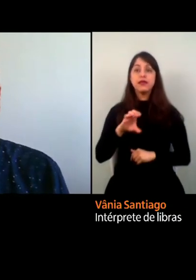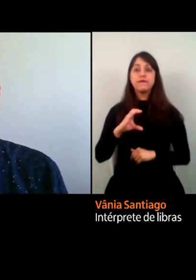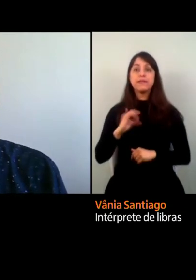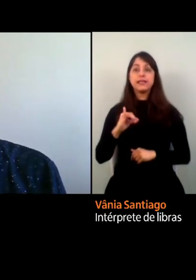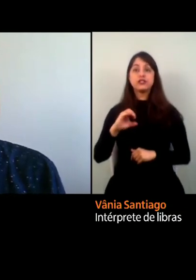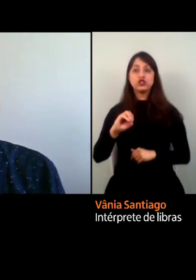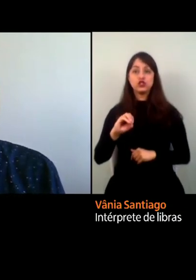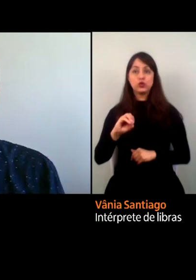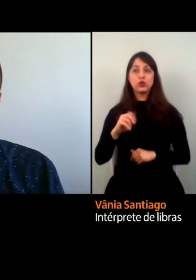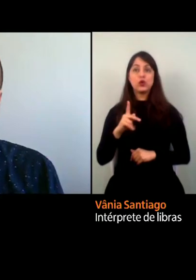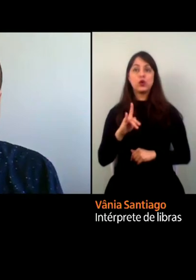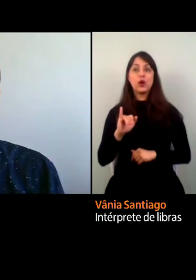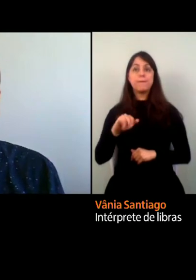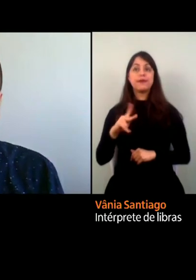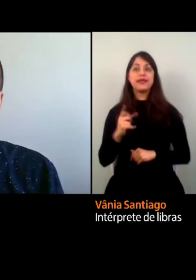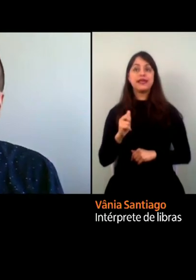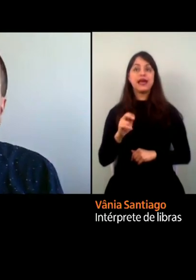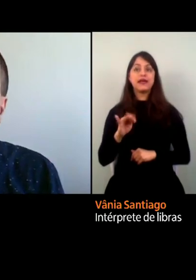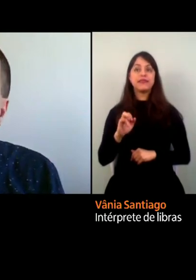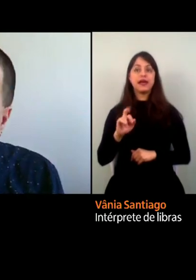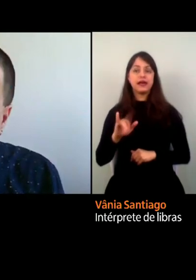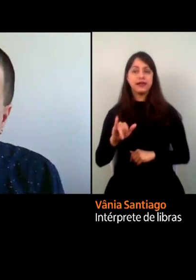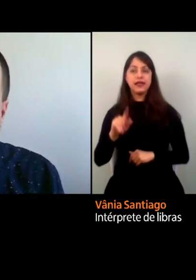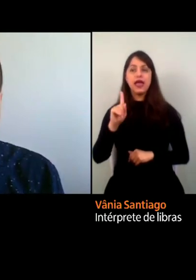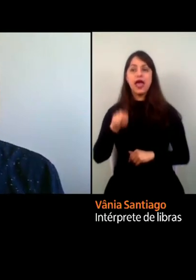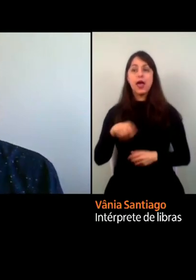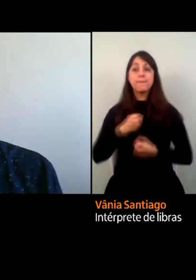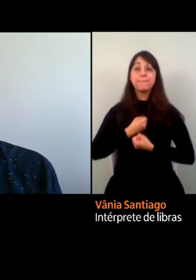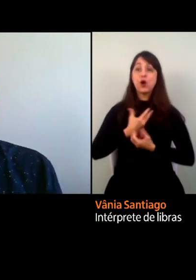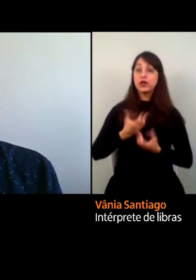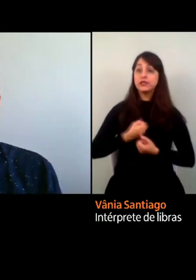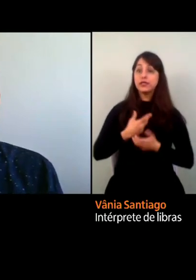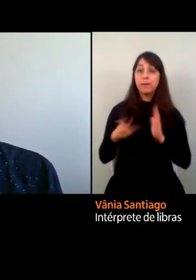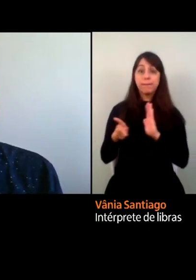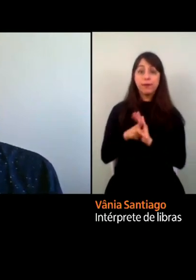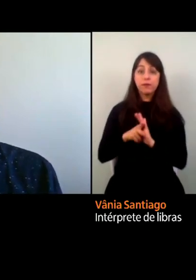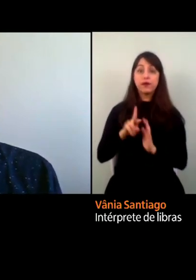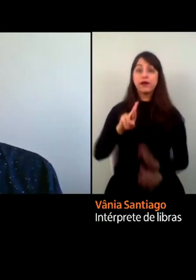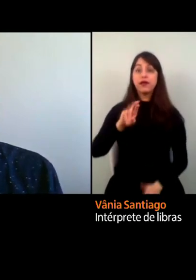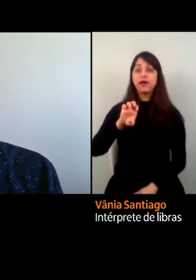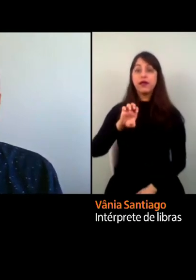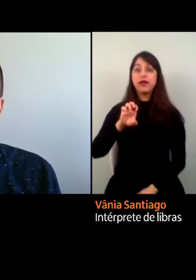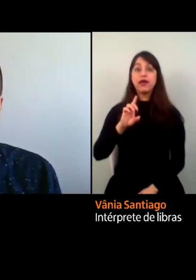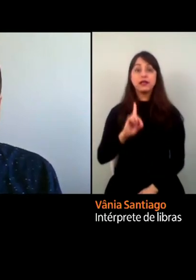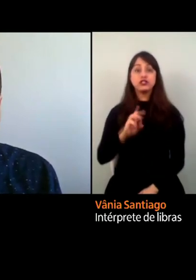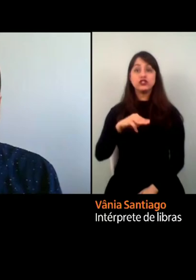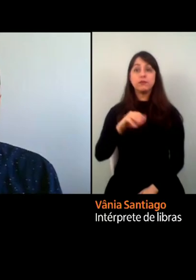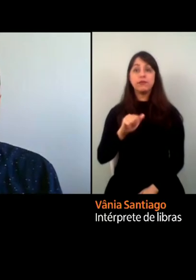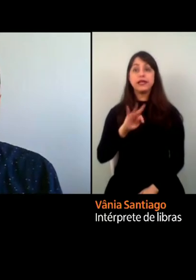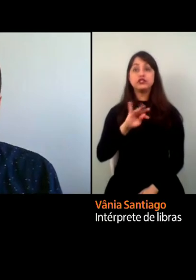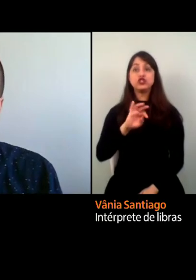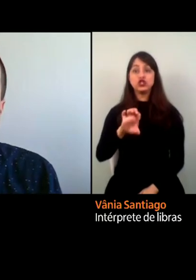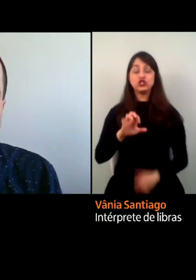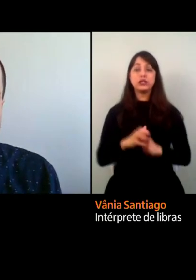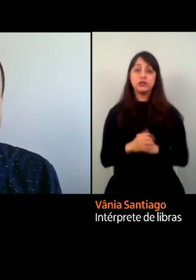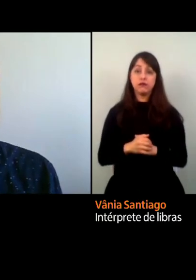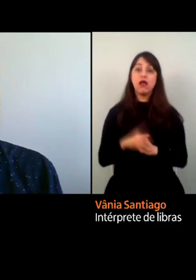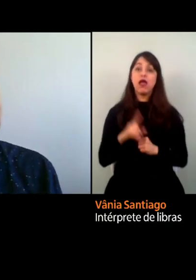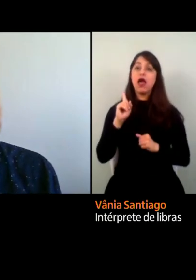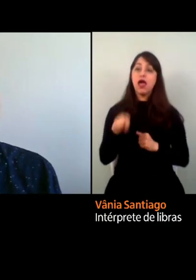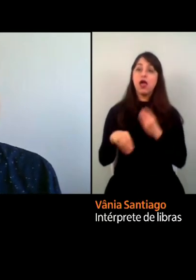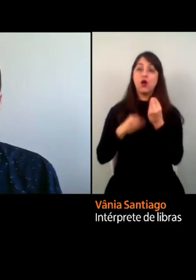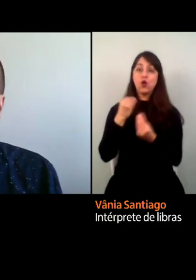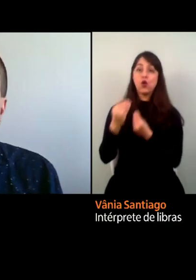poesia de Oswald de Andrade é uma poesia ready-made. Outra formulação lapidar